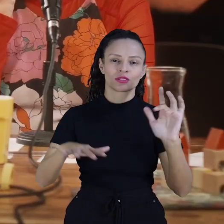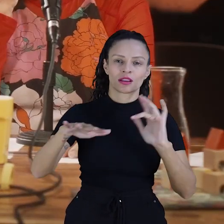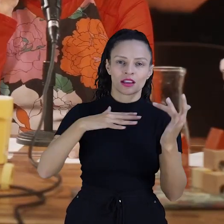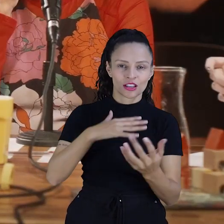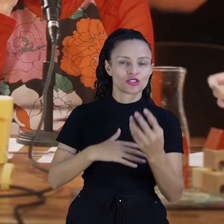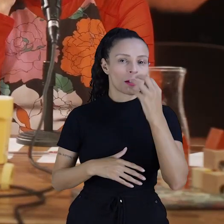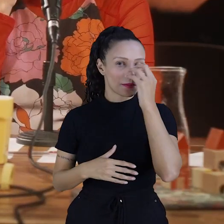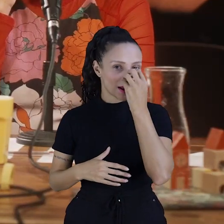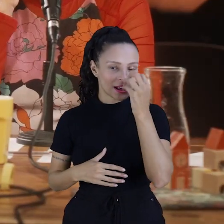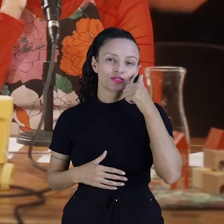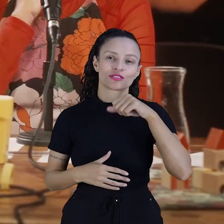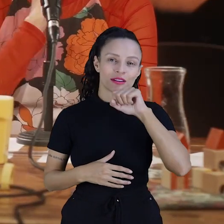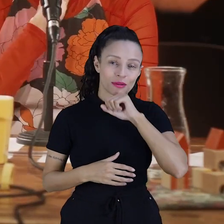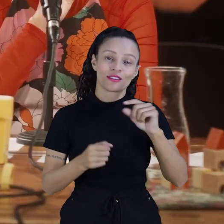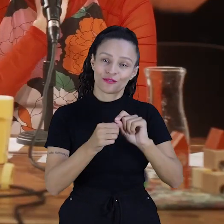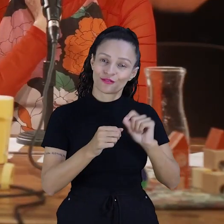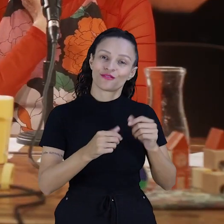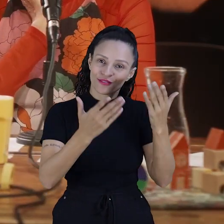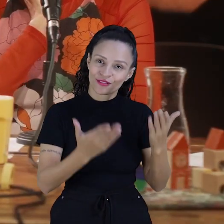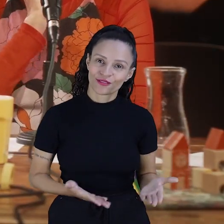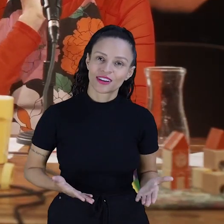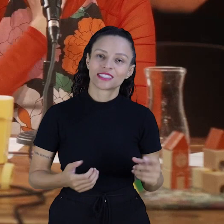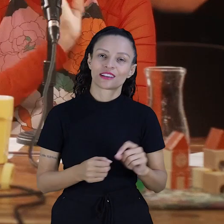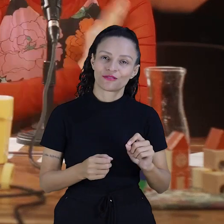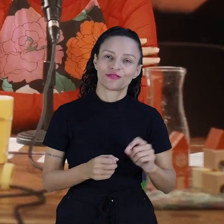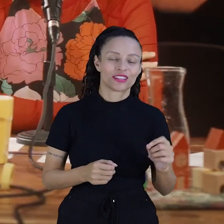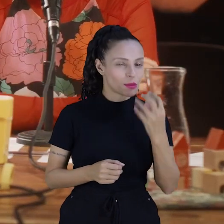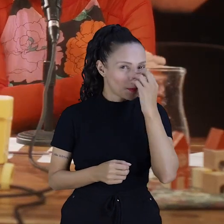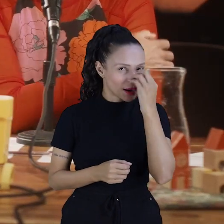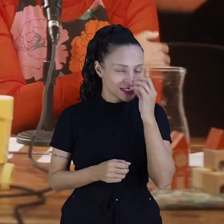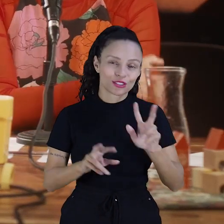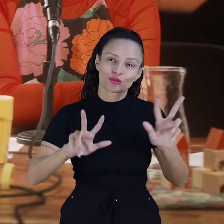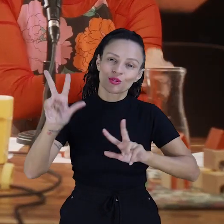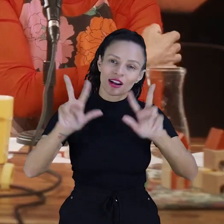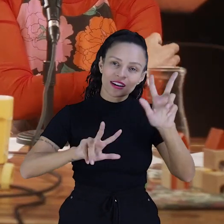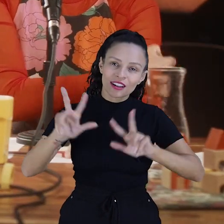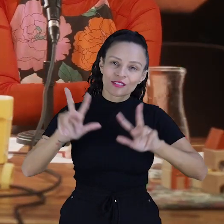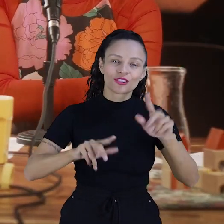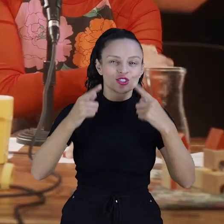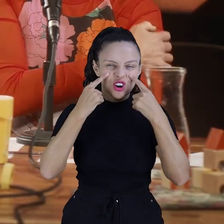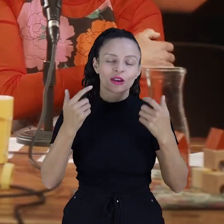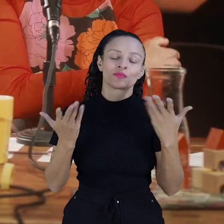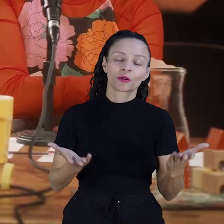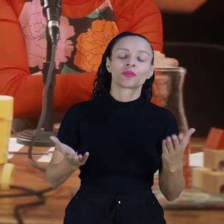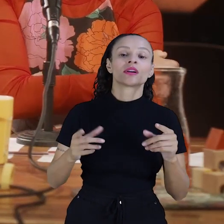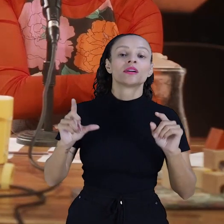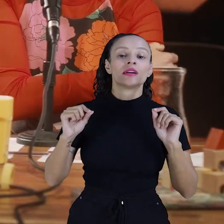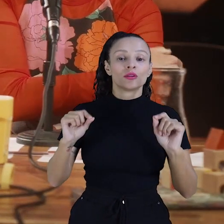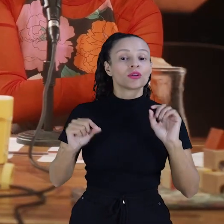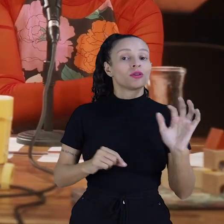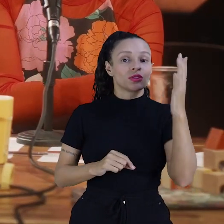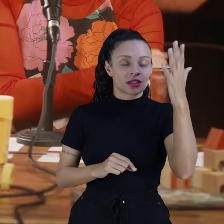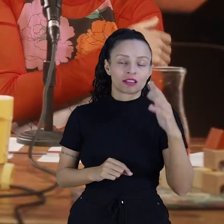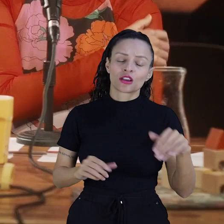o palhaço que minha mãe me fez, né? Que ela concebeu o palhacinho do Carnaval, o Pierrot, o Chorão e tal. O